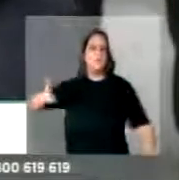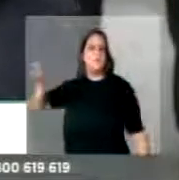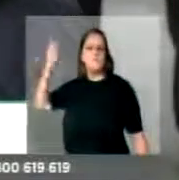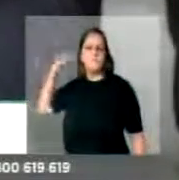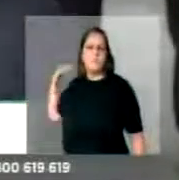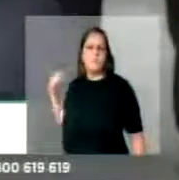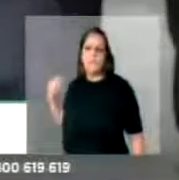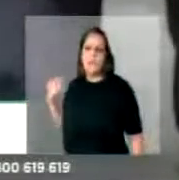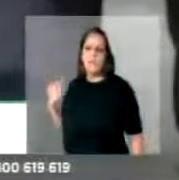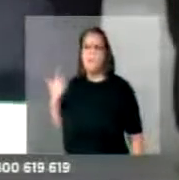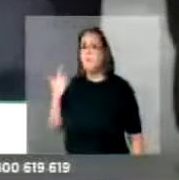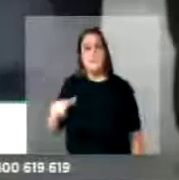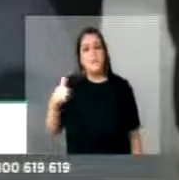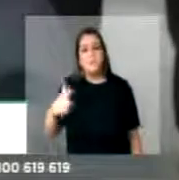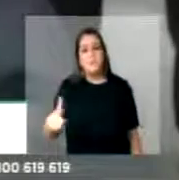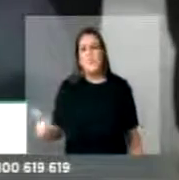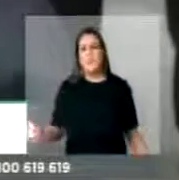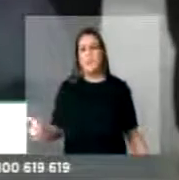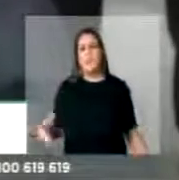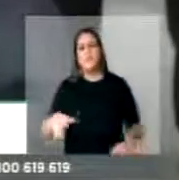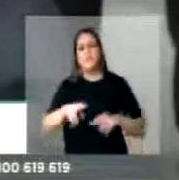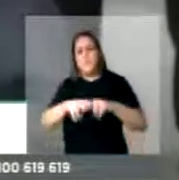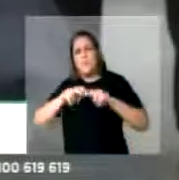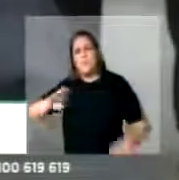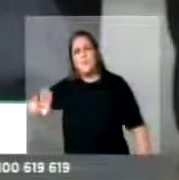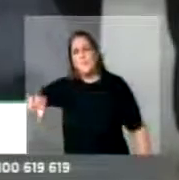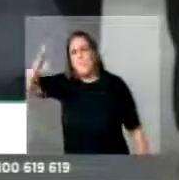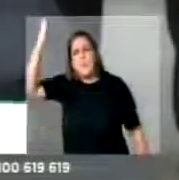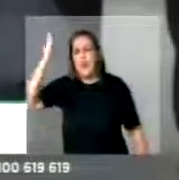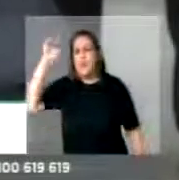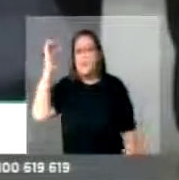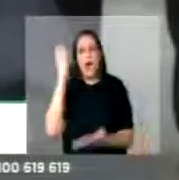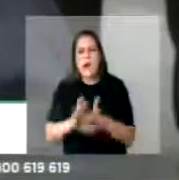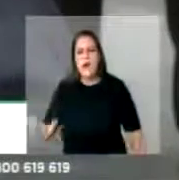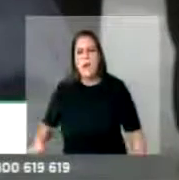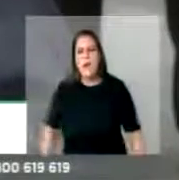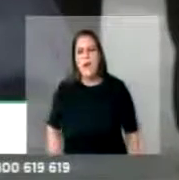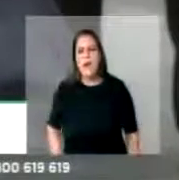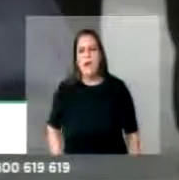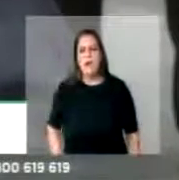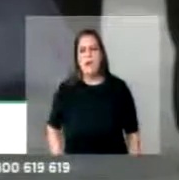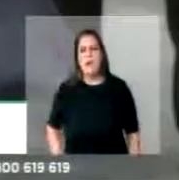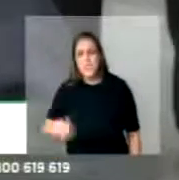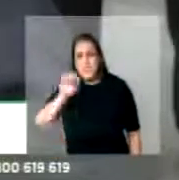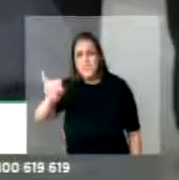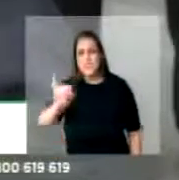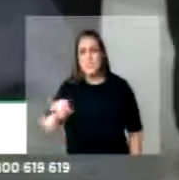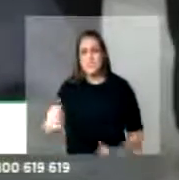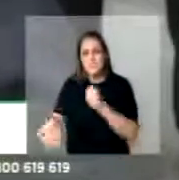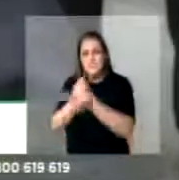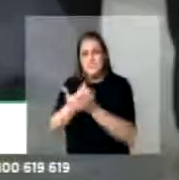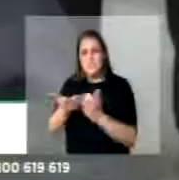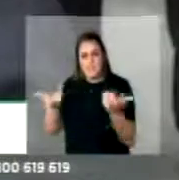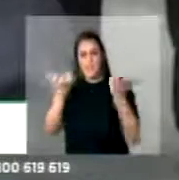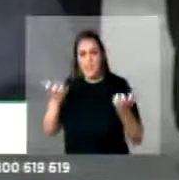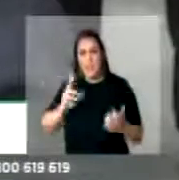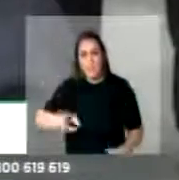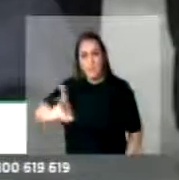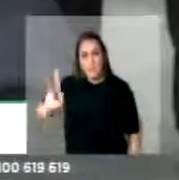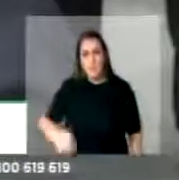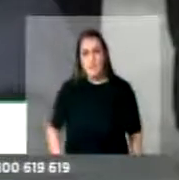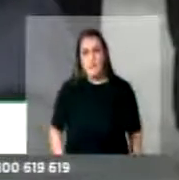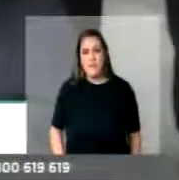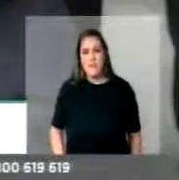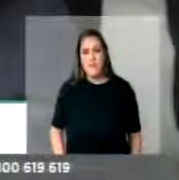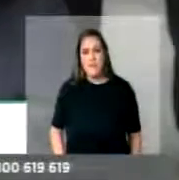Não. Então vamos acabar com a hipocrisia. Quem entende que o Caixa 2 deve se continuar sendo punido